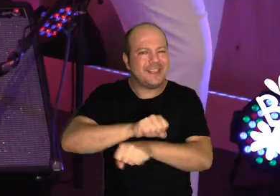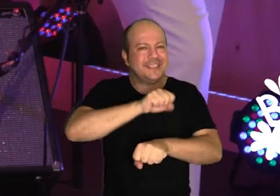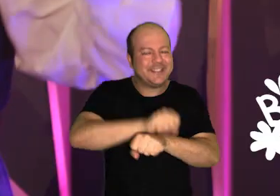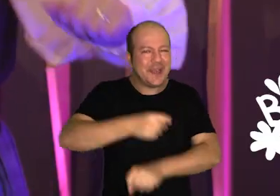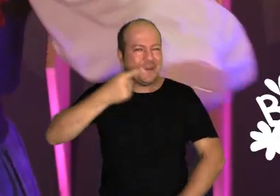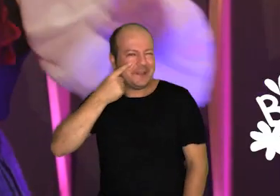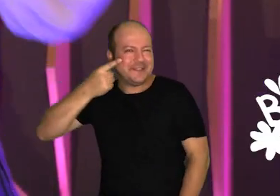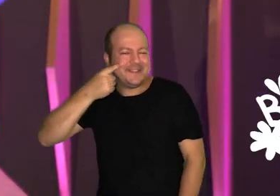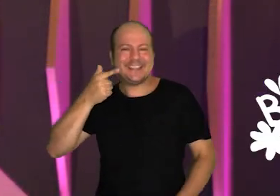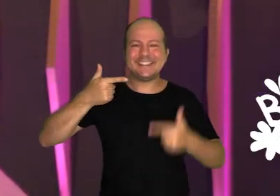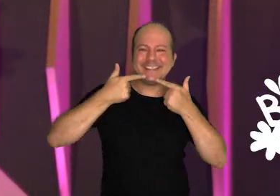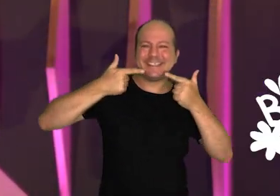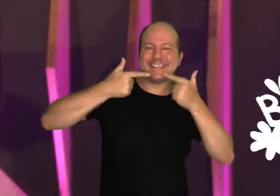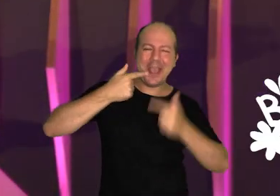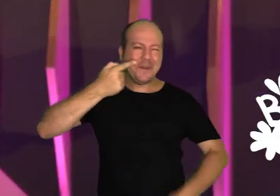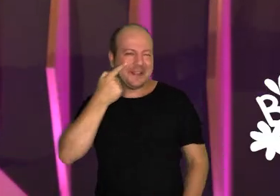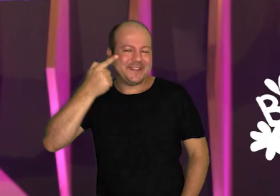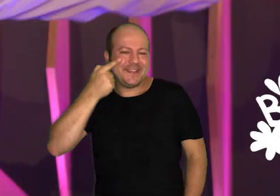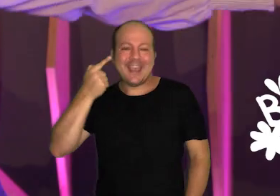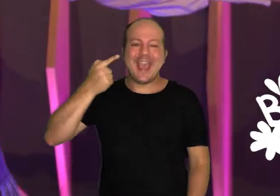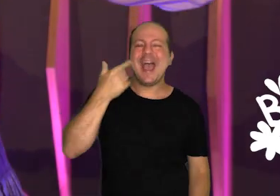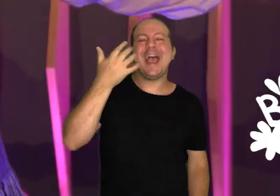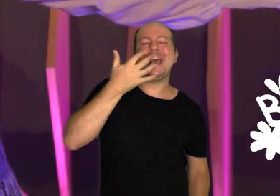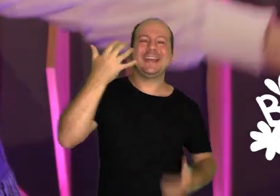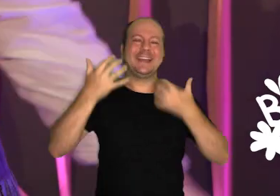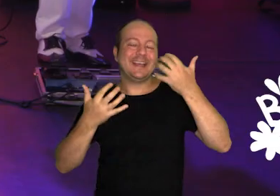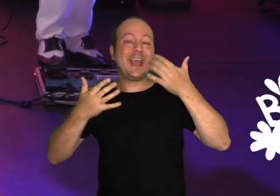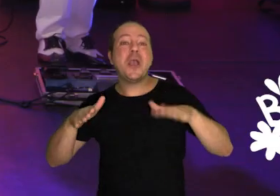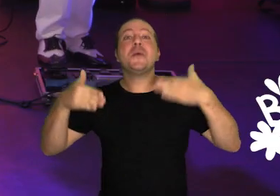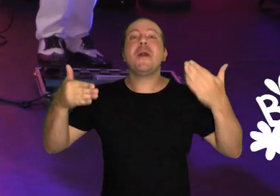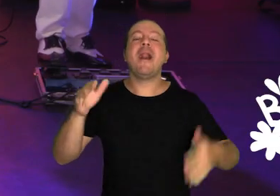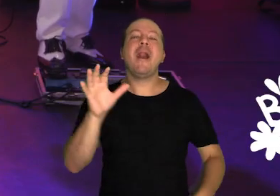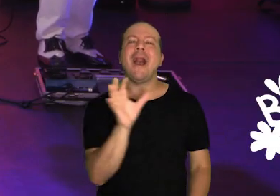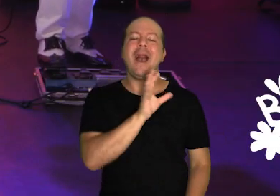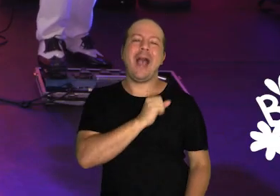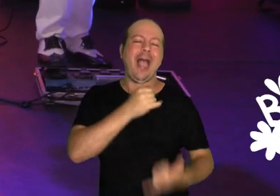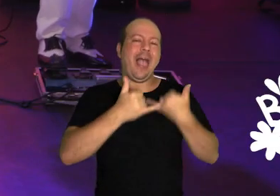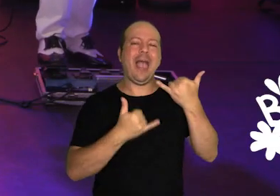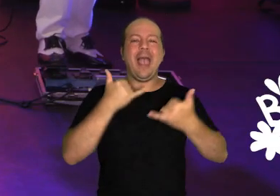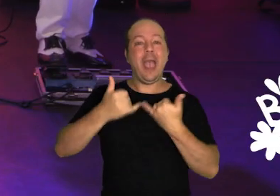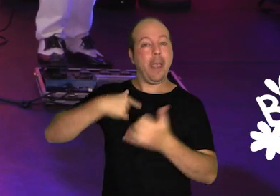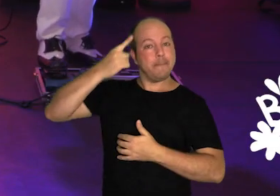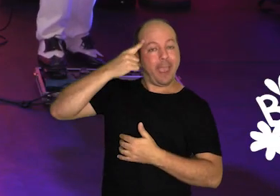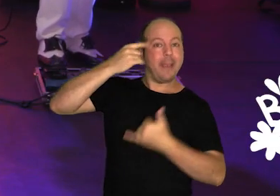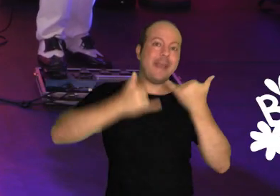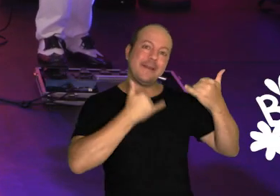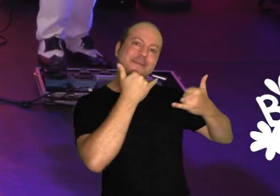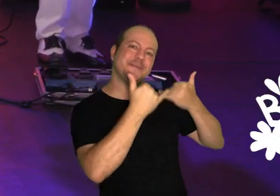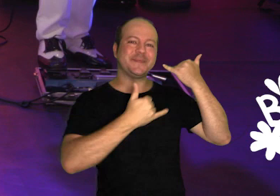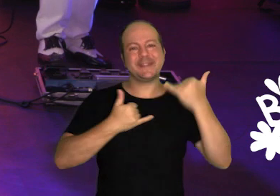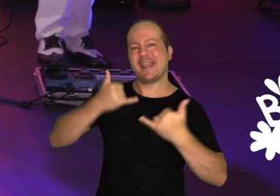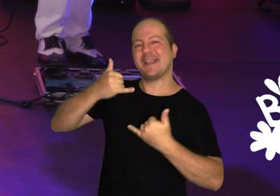Fiquei esperando pra te ver sorrindo, pra te ver cantando. Quando a gente brinca, pensa em brincar,